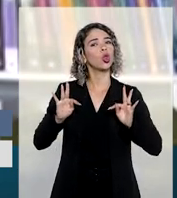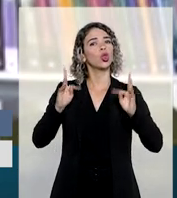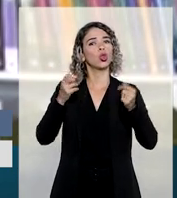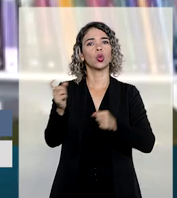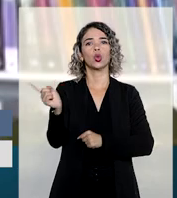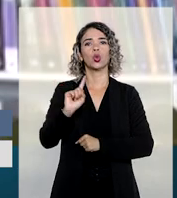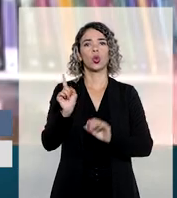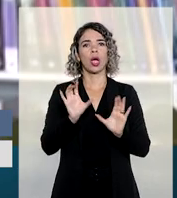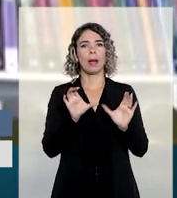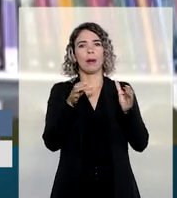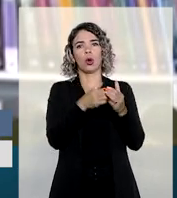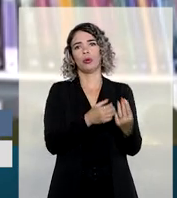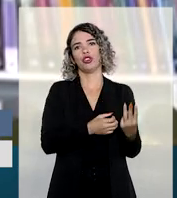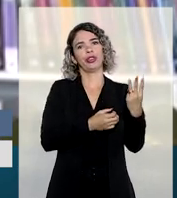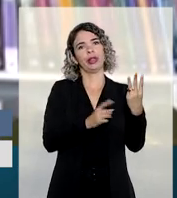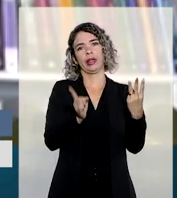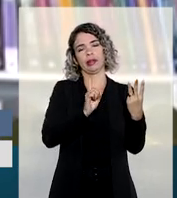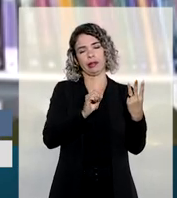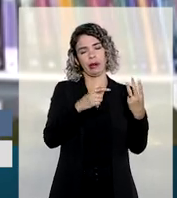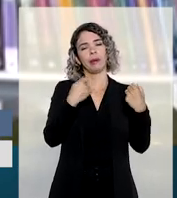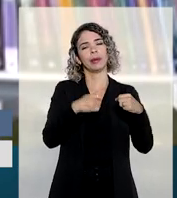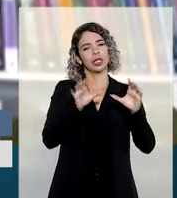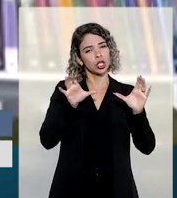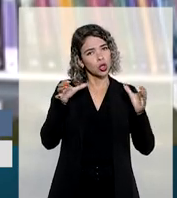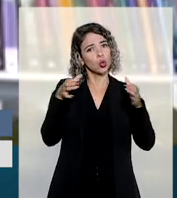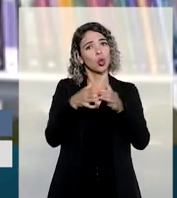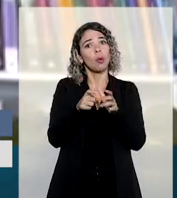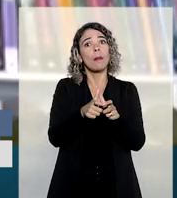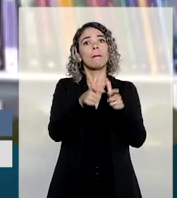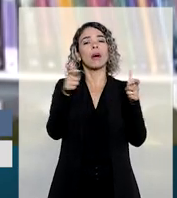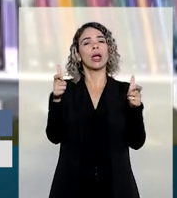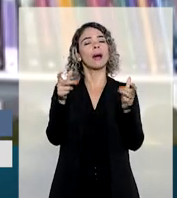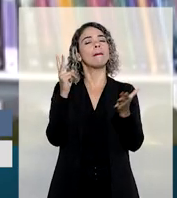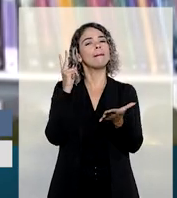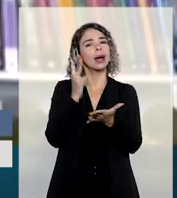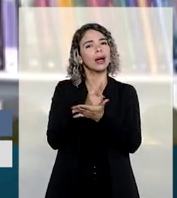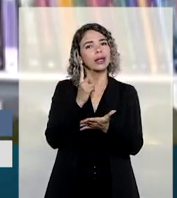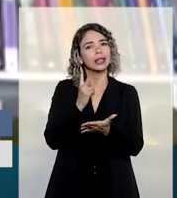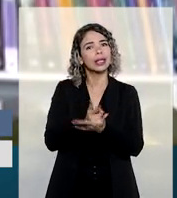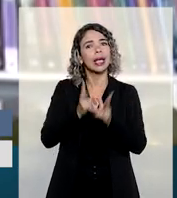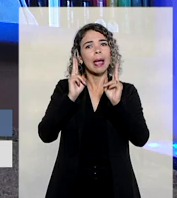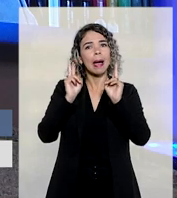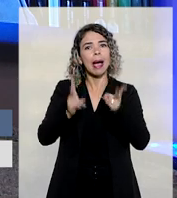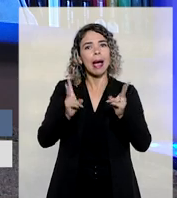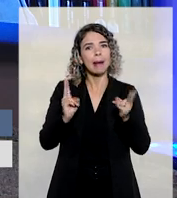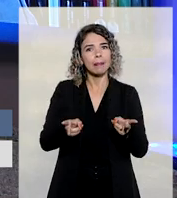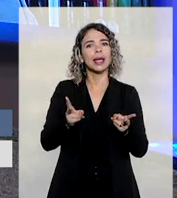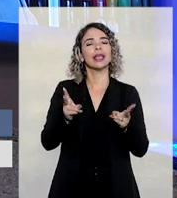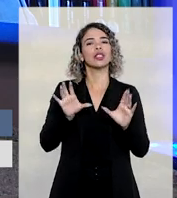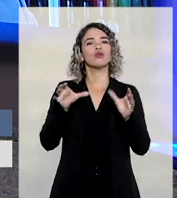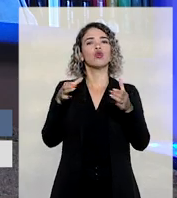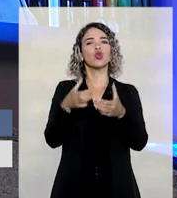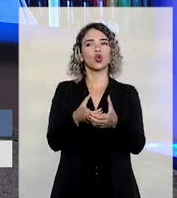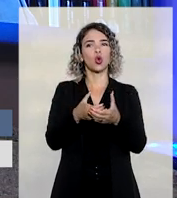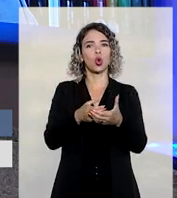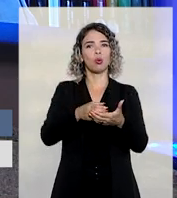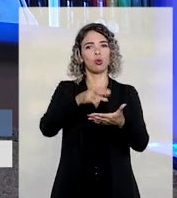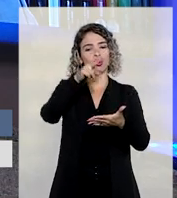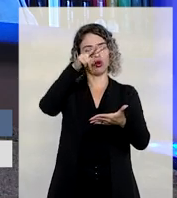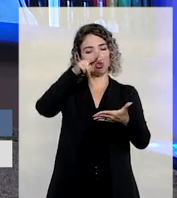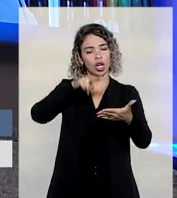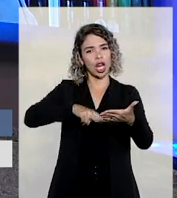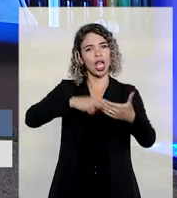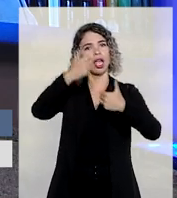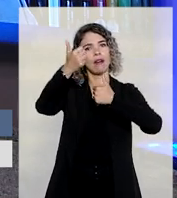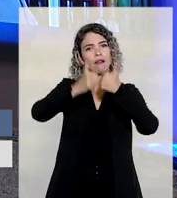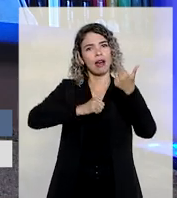quórum também maior, e não pelo quórum original, né? Justamente para se manter aquele órgão que foi o órgão